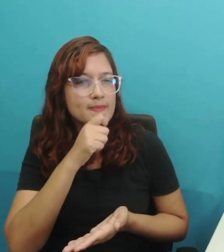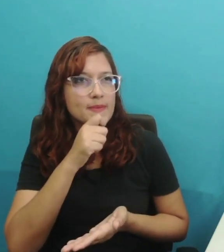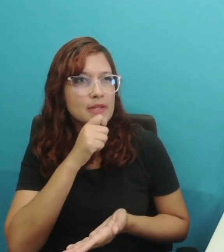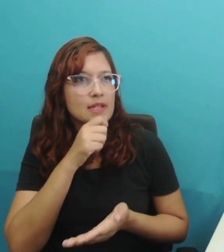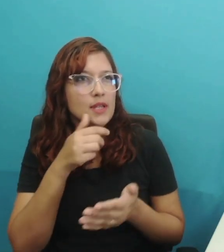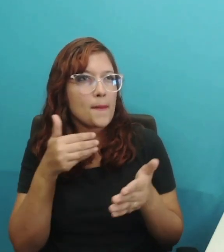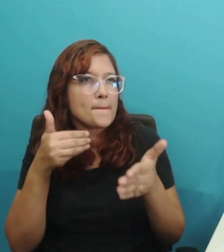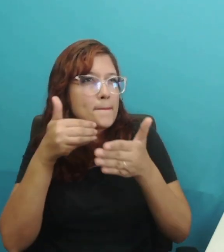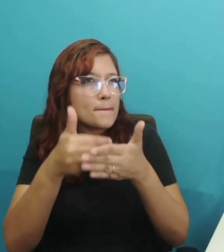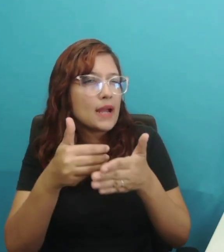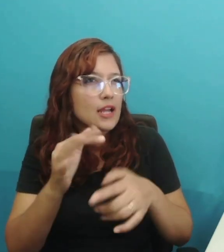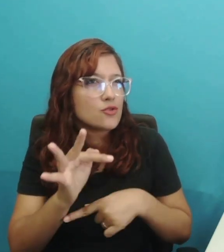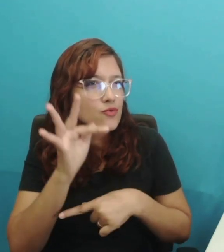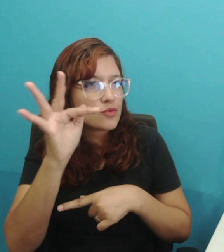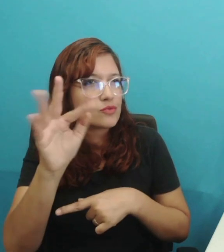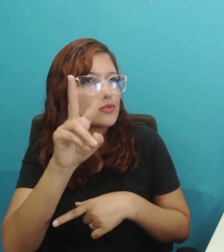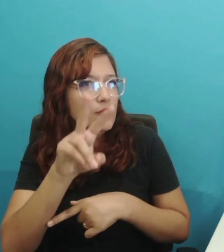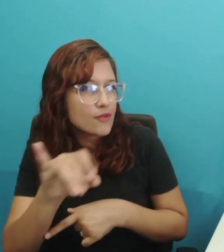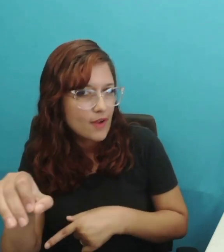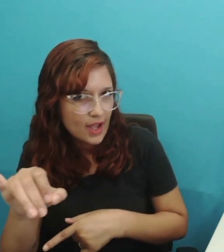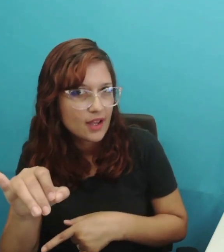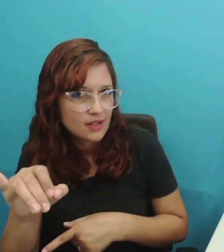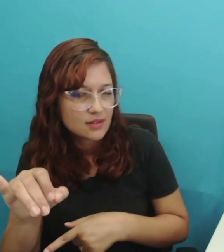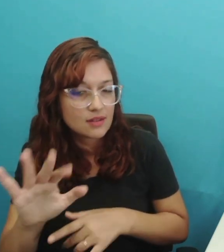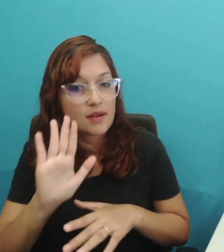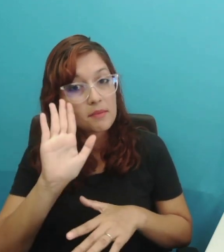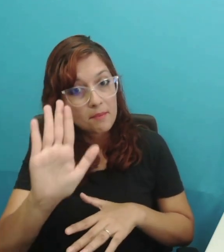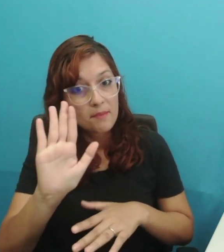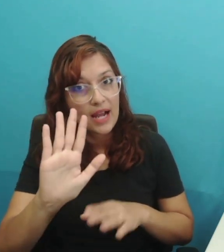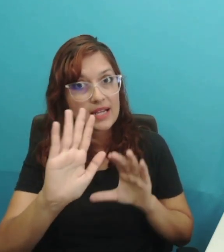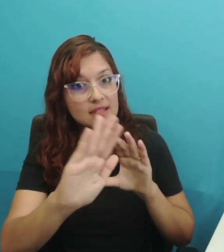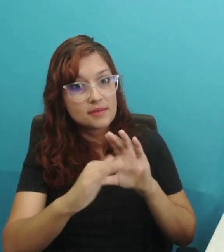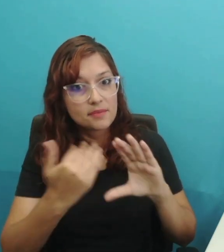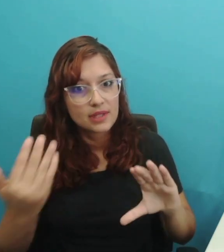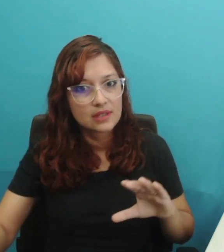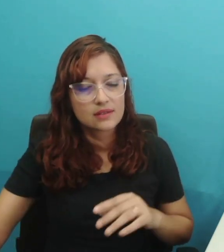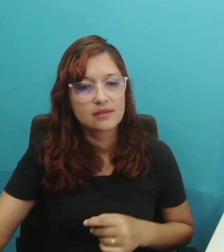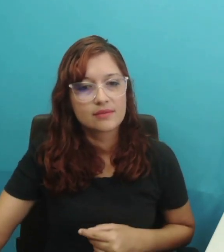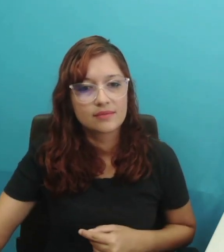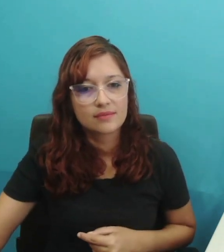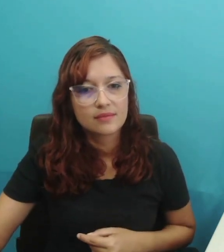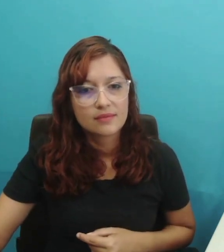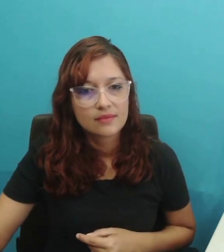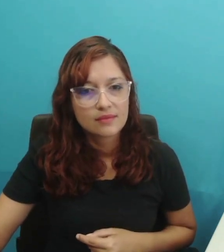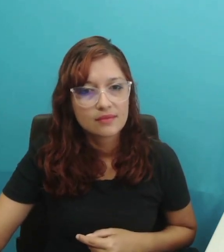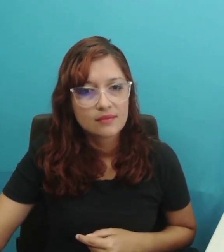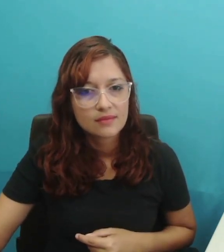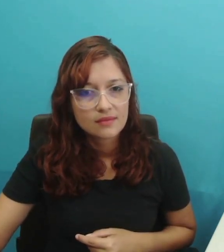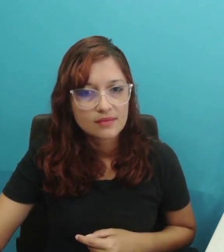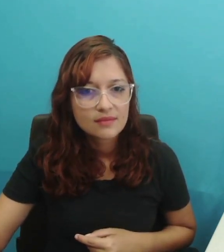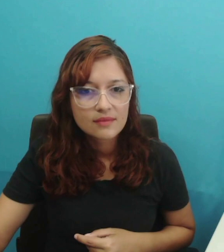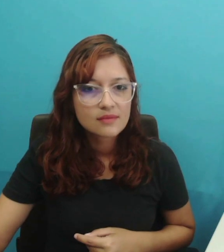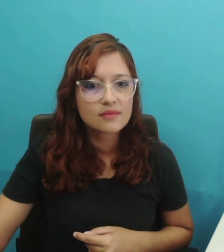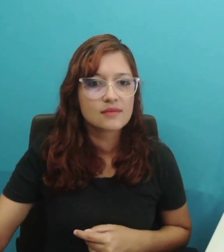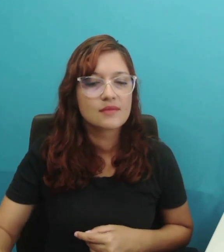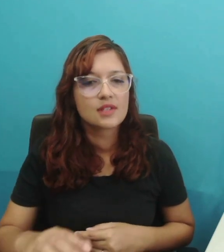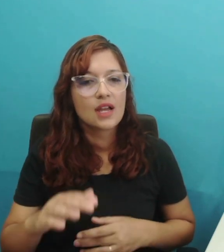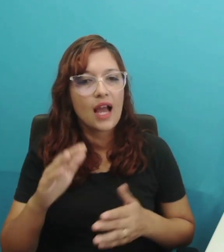eu sei que ainda não começou, que vai começar ainda. Mas se ela me mandar mensagem,